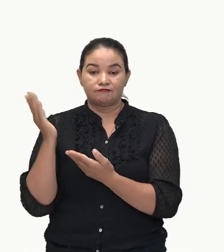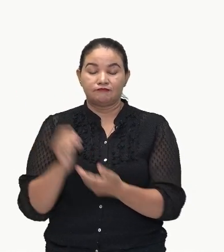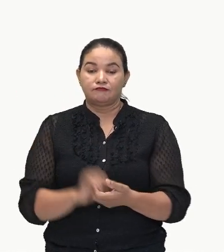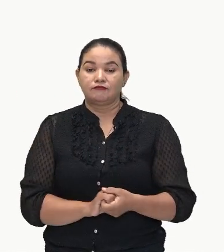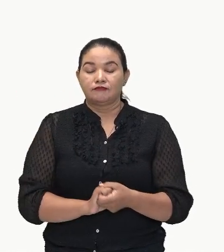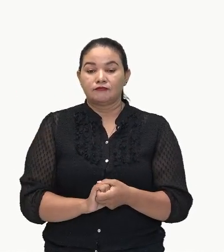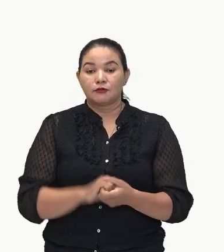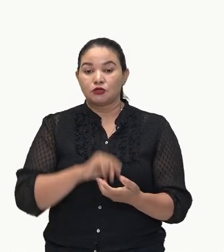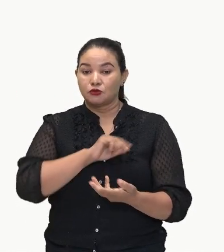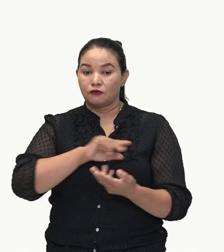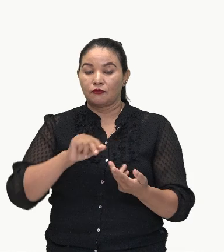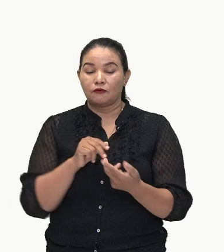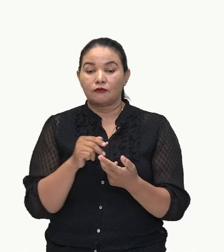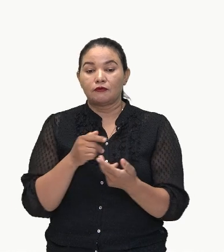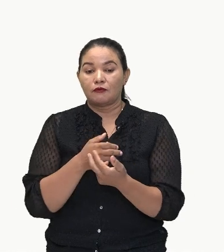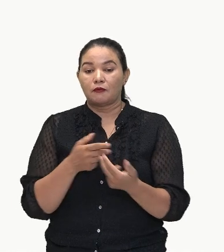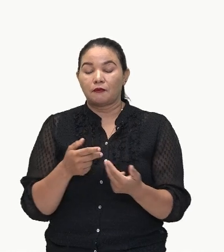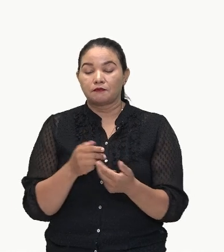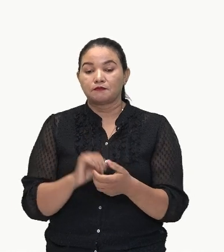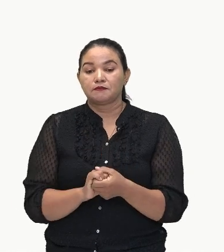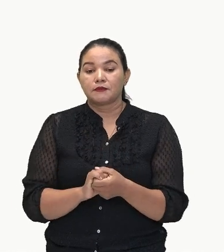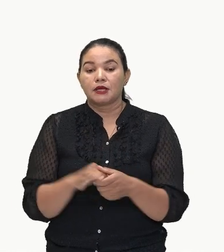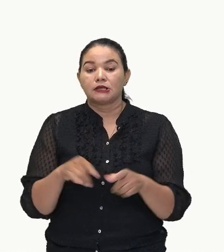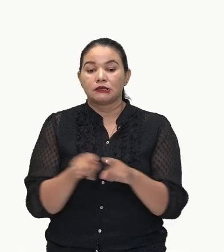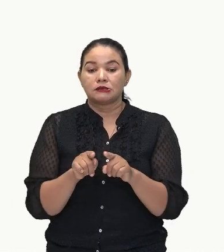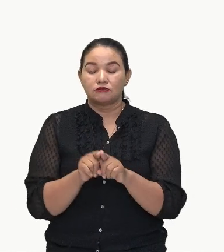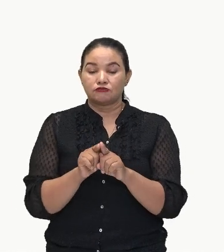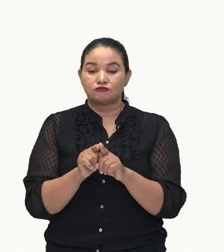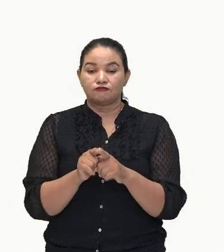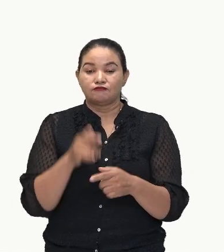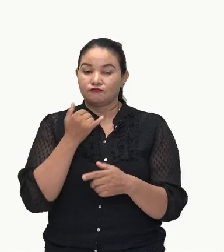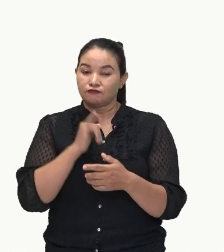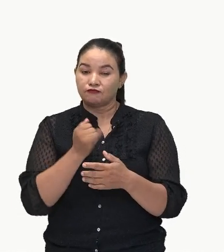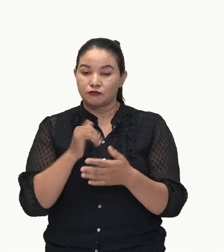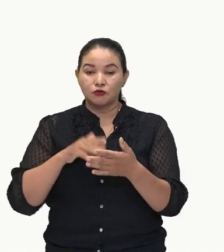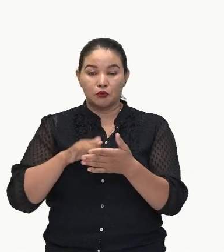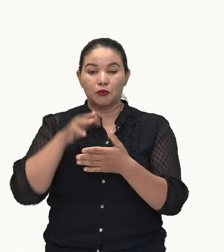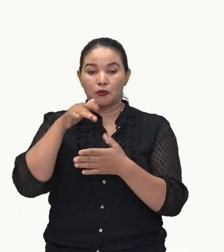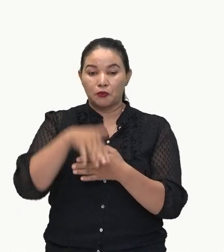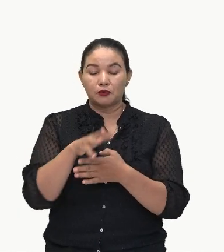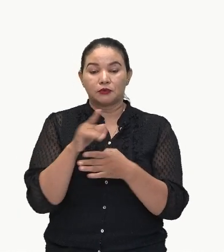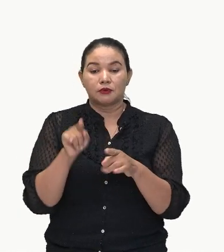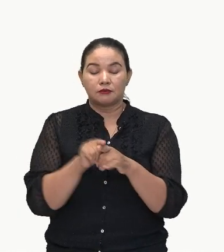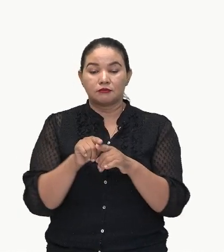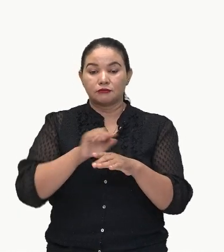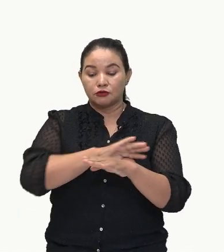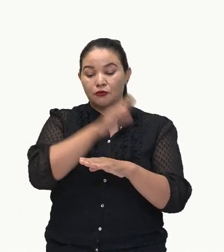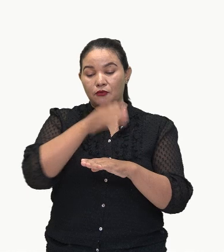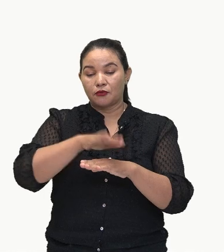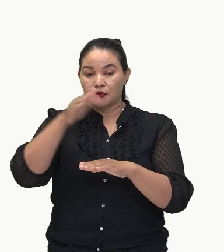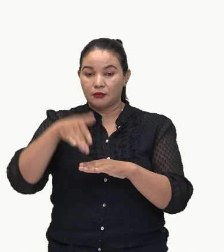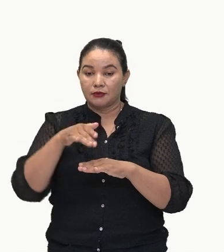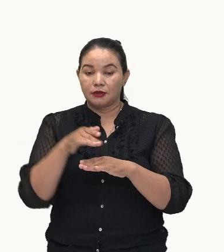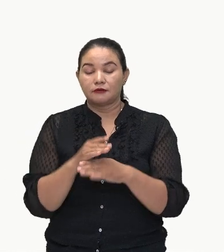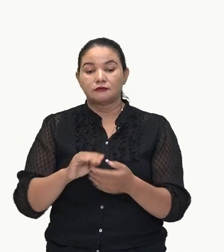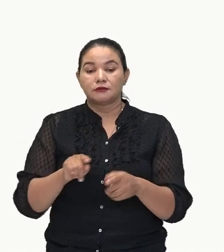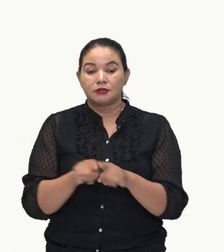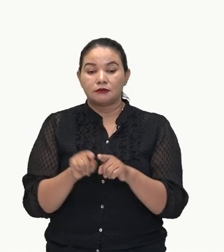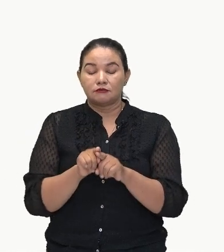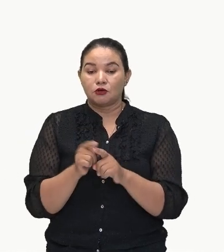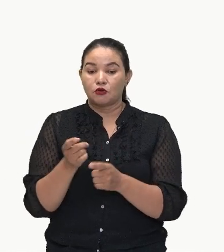carvão, além de enorme potencial hidrelétrico devido ao relevo acidentado. O comércio e